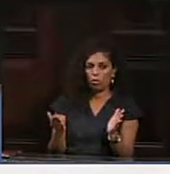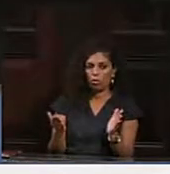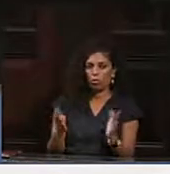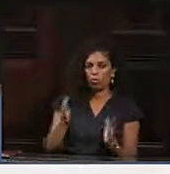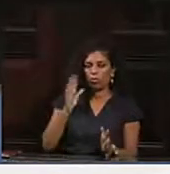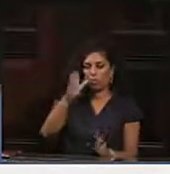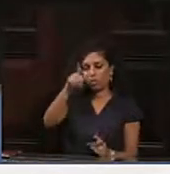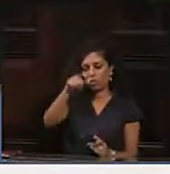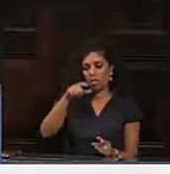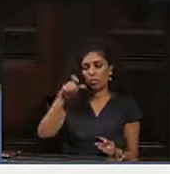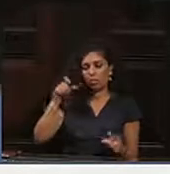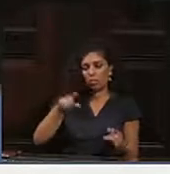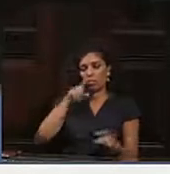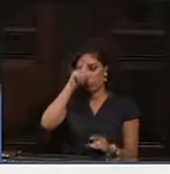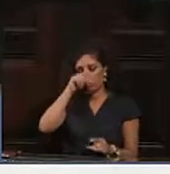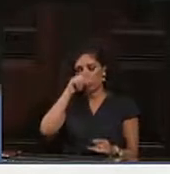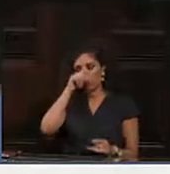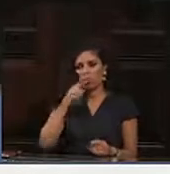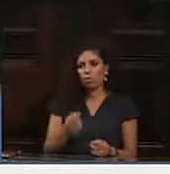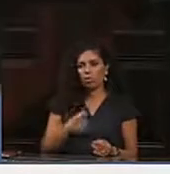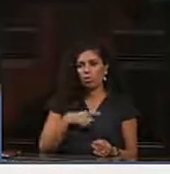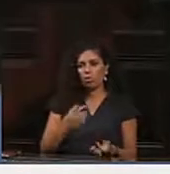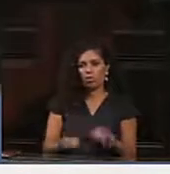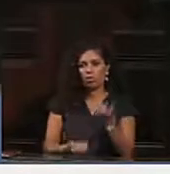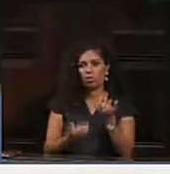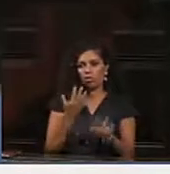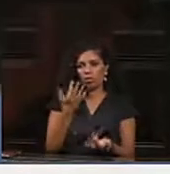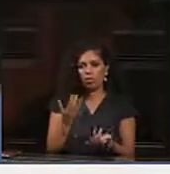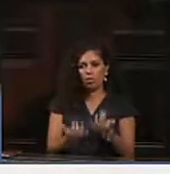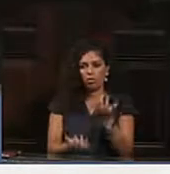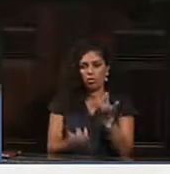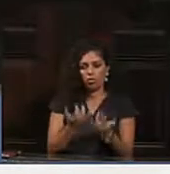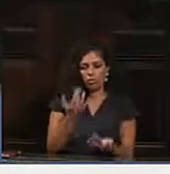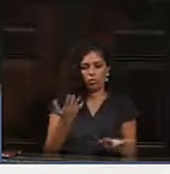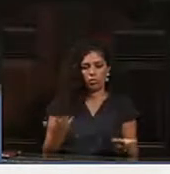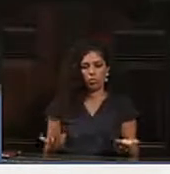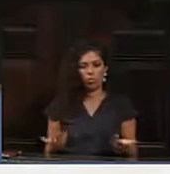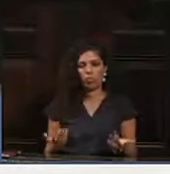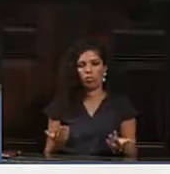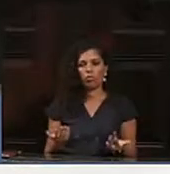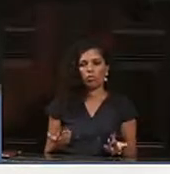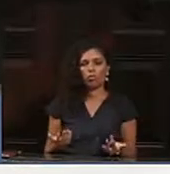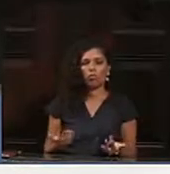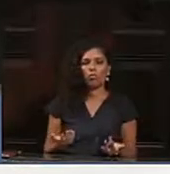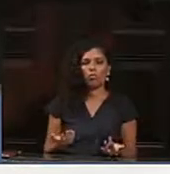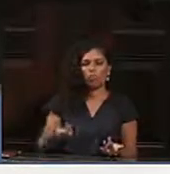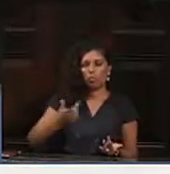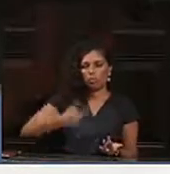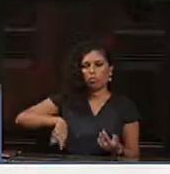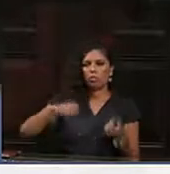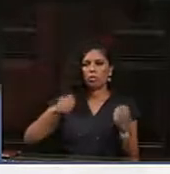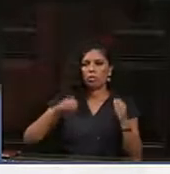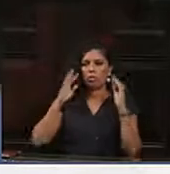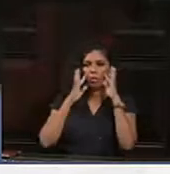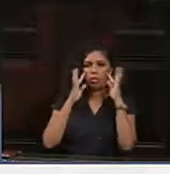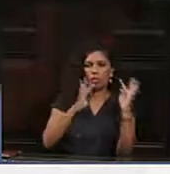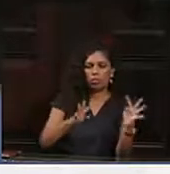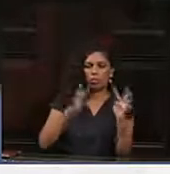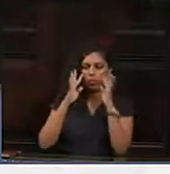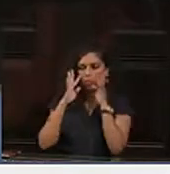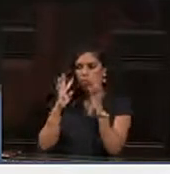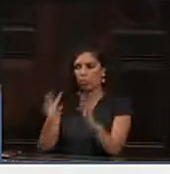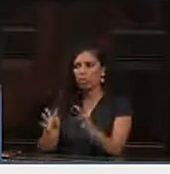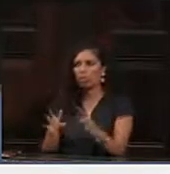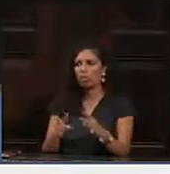suscetíveis a acidentes, a explosões, a catástrofes. Então, é preciso um olhar atento dessa casa, no sentido